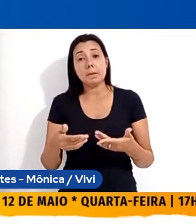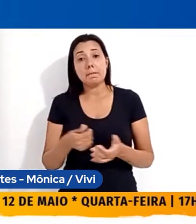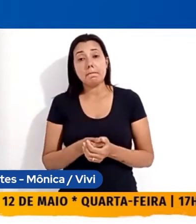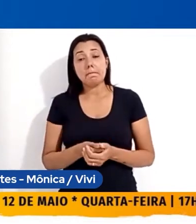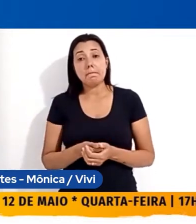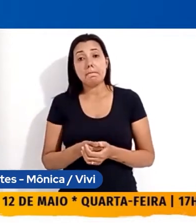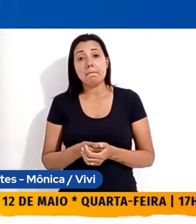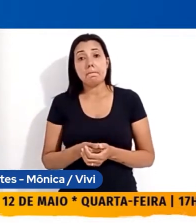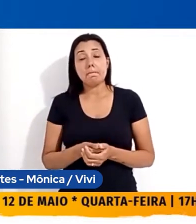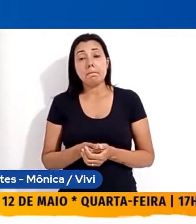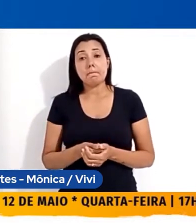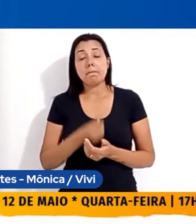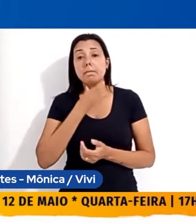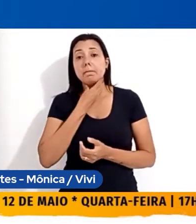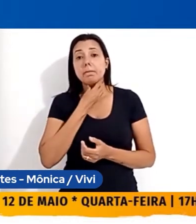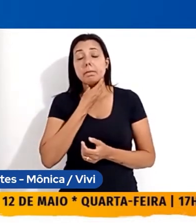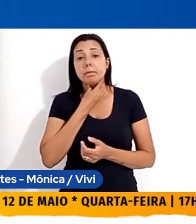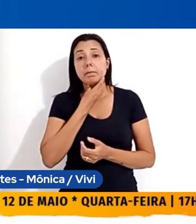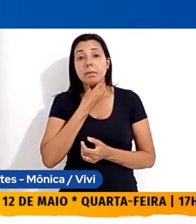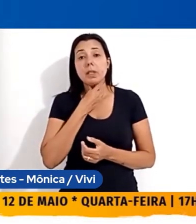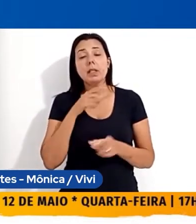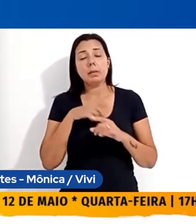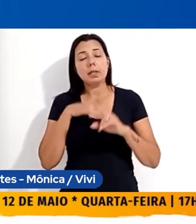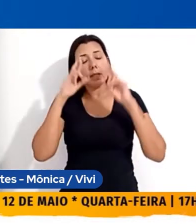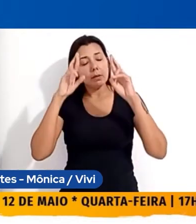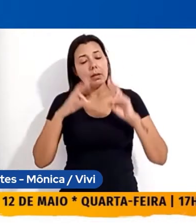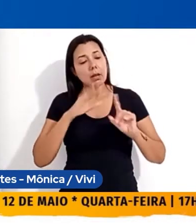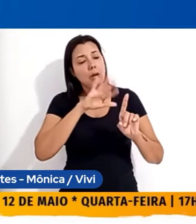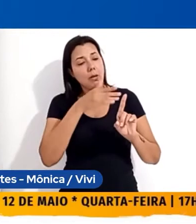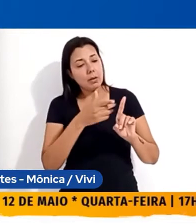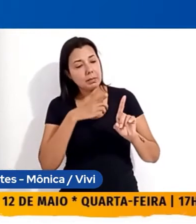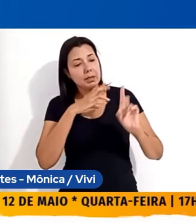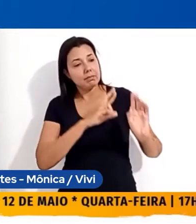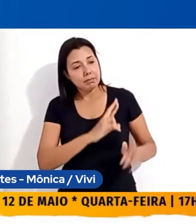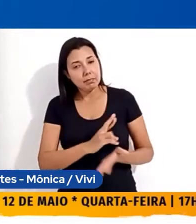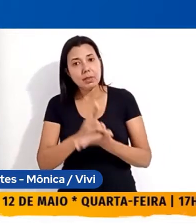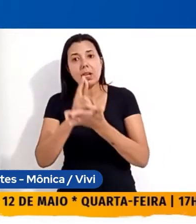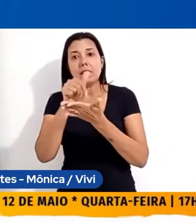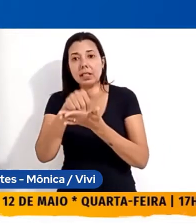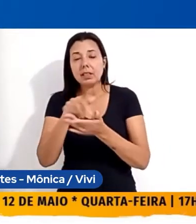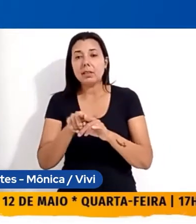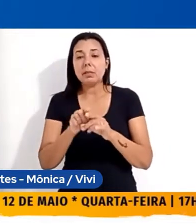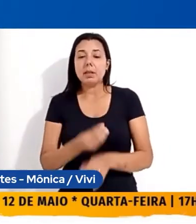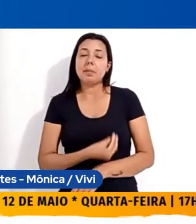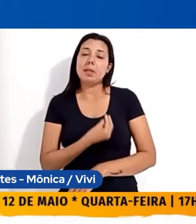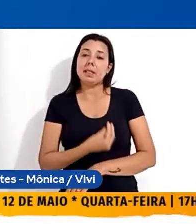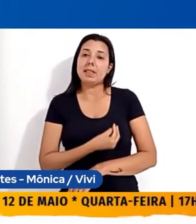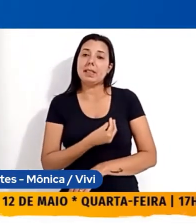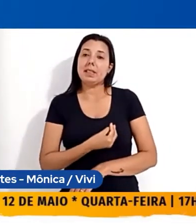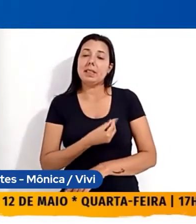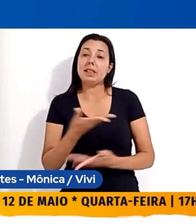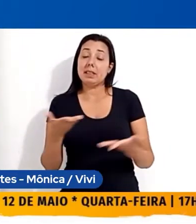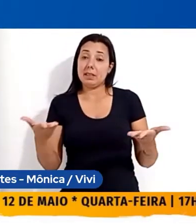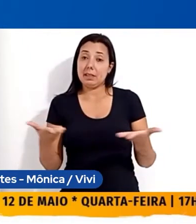E estou também muito honrado, né, pela responsabilidade de estar aqui presente nessa